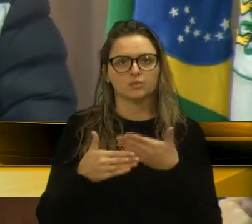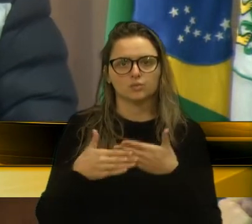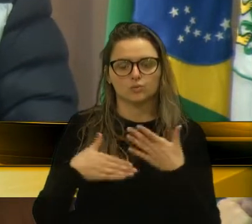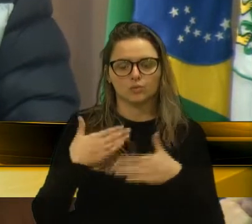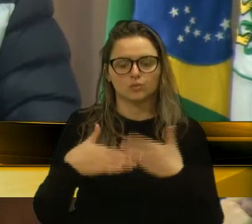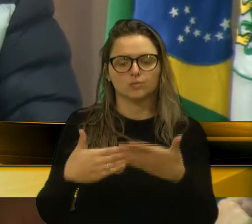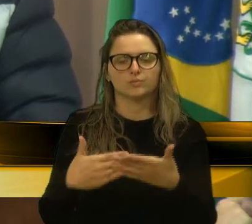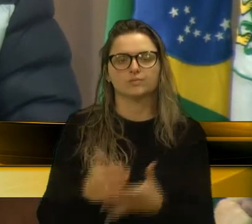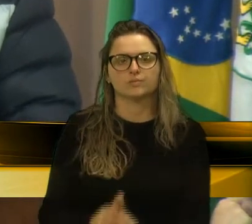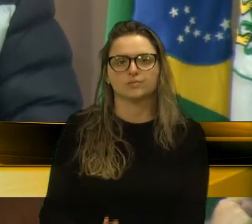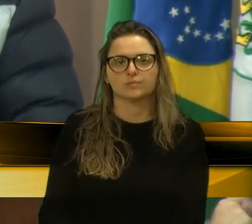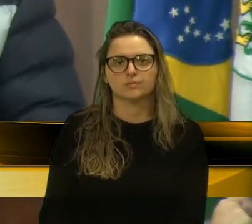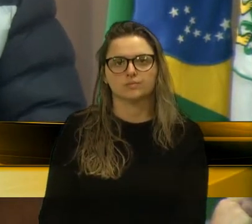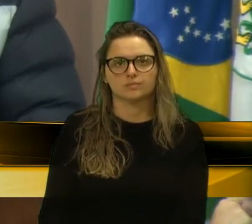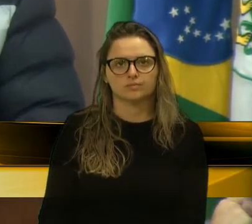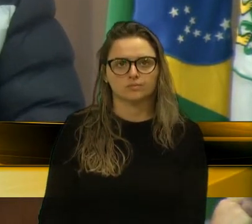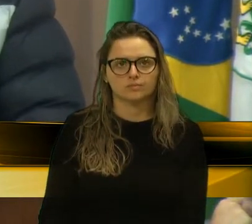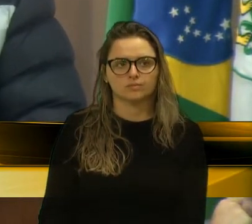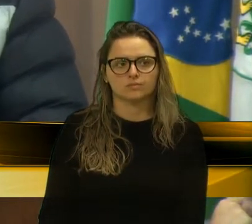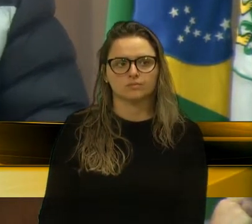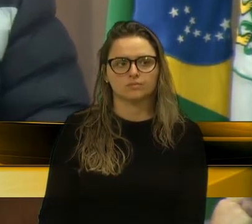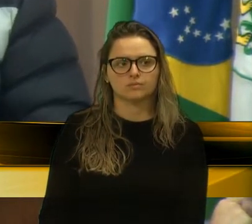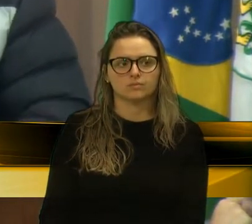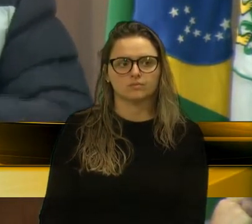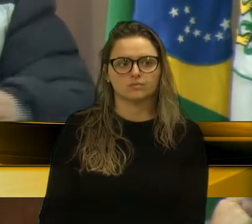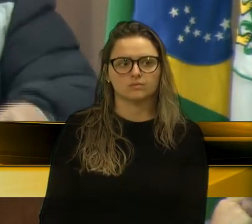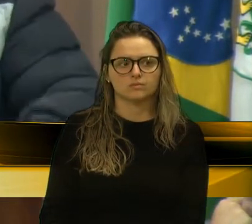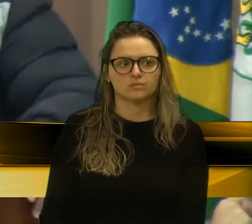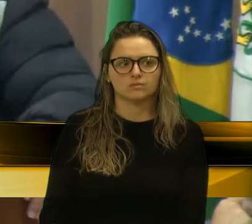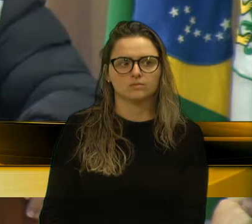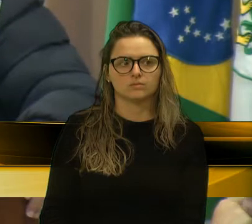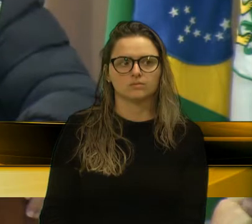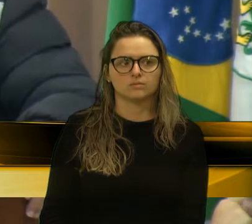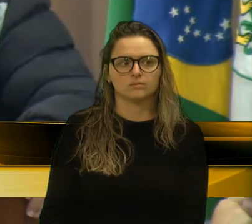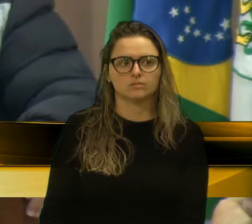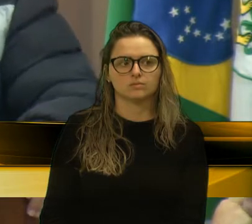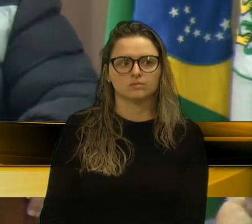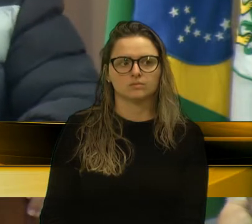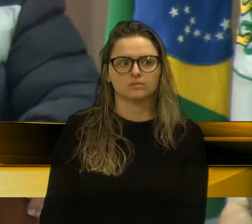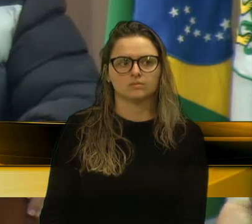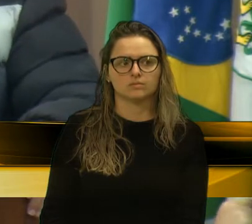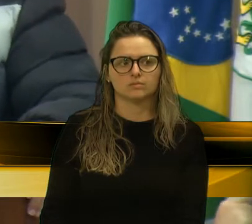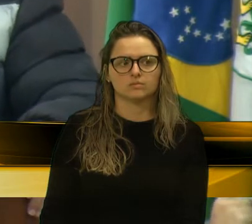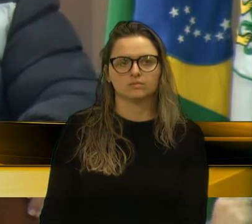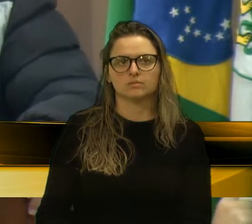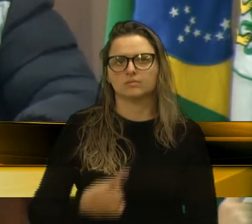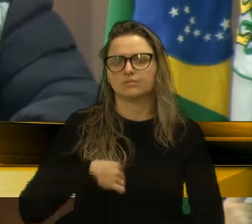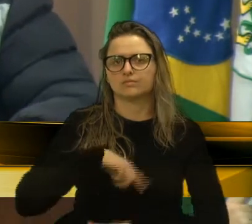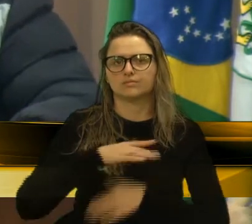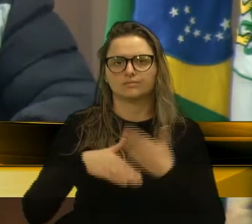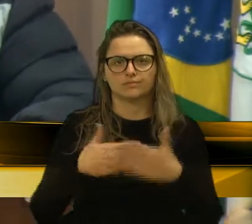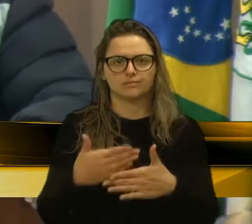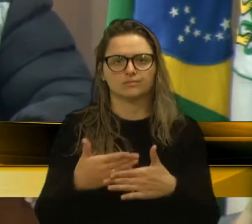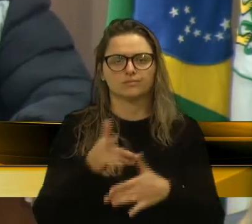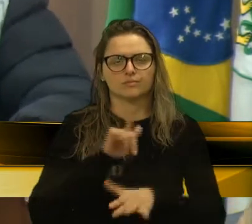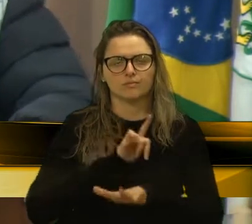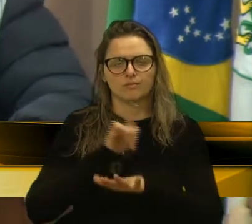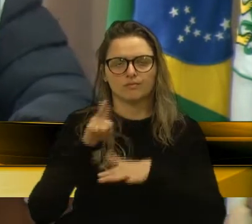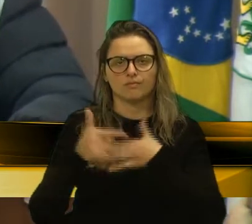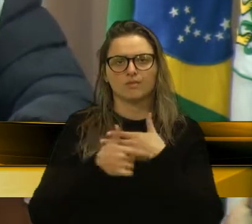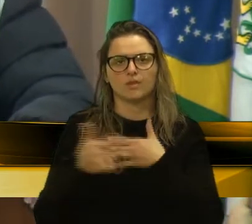encaminhamento. E que foi encaminhamento e depois houve o desfecho, e para nós essa importância desse